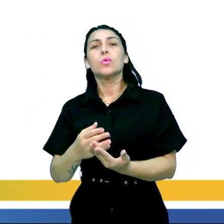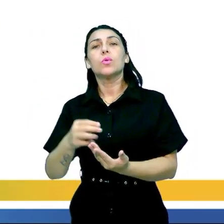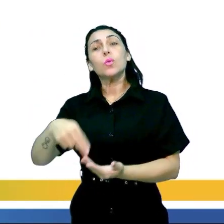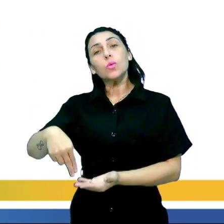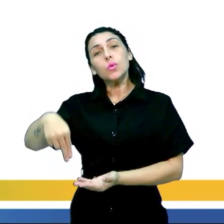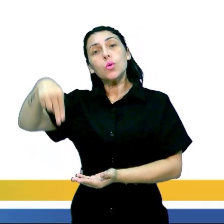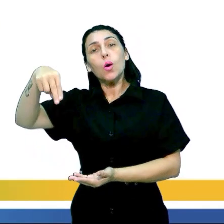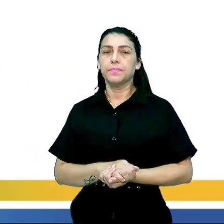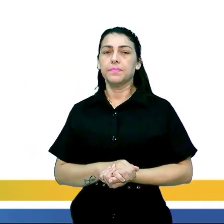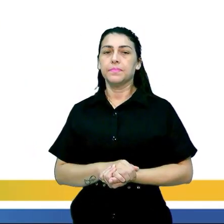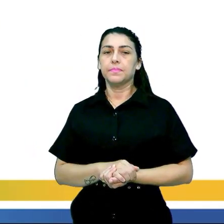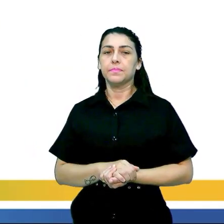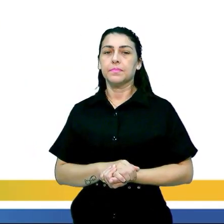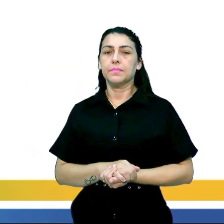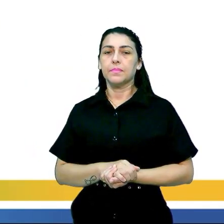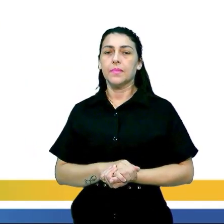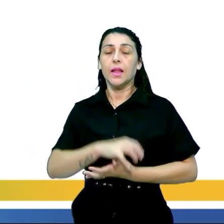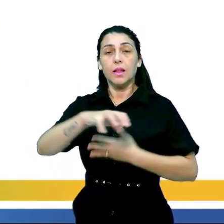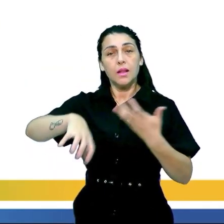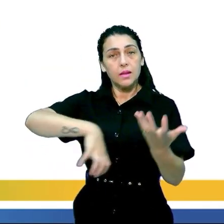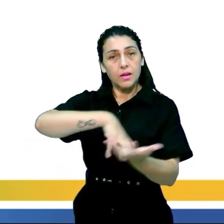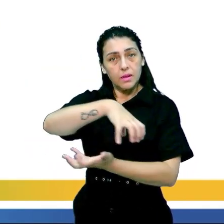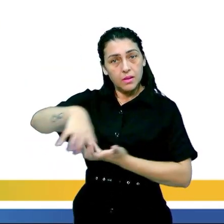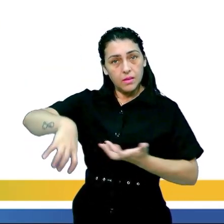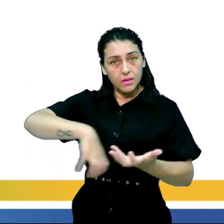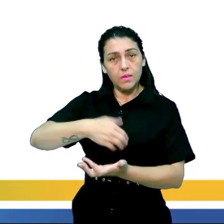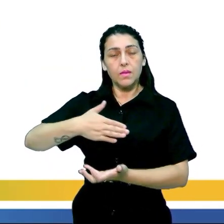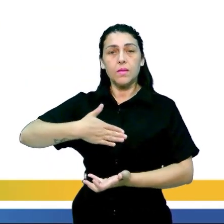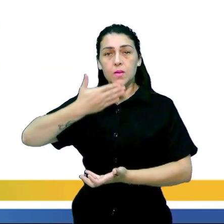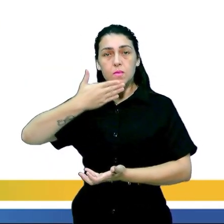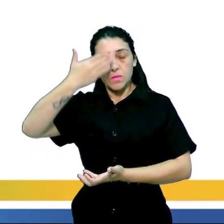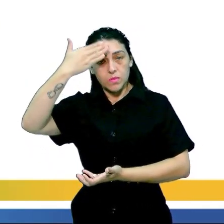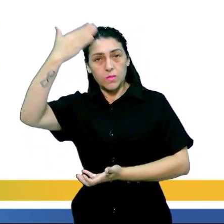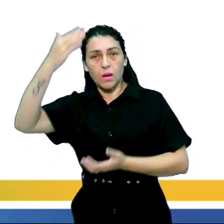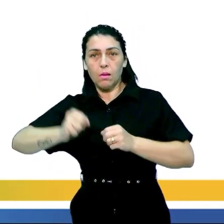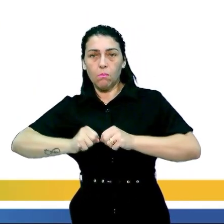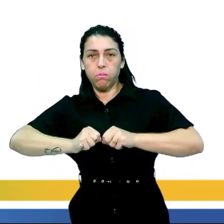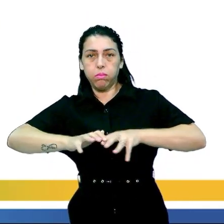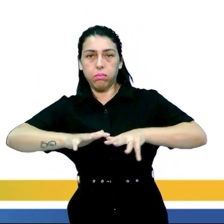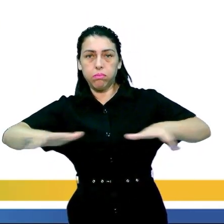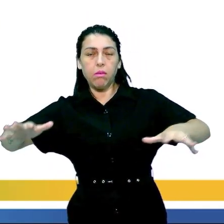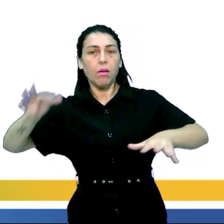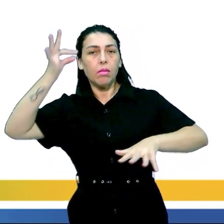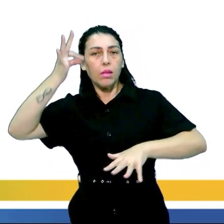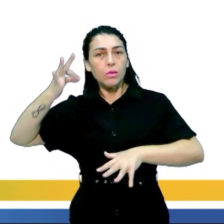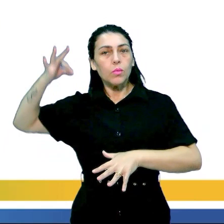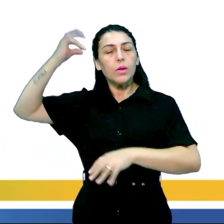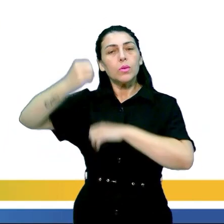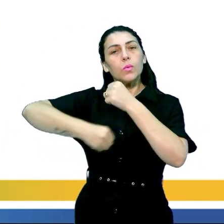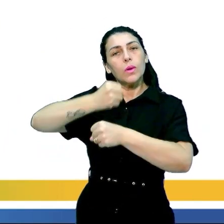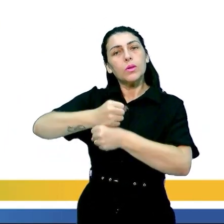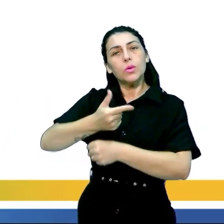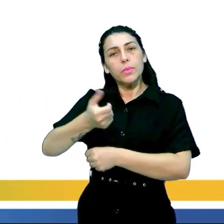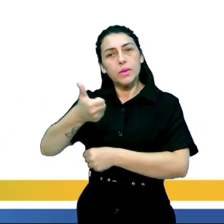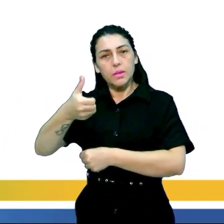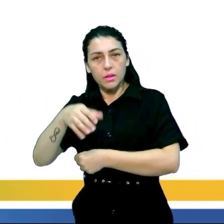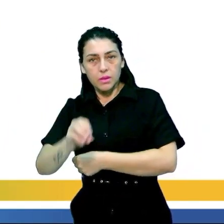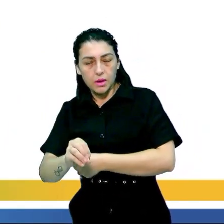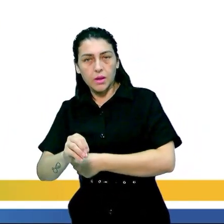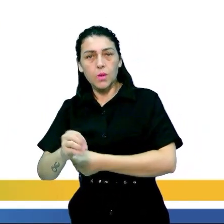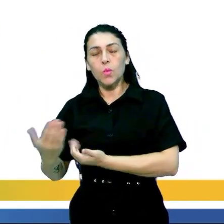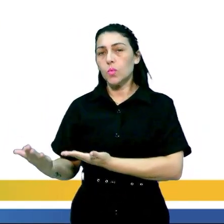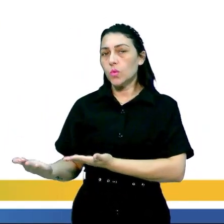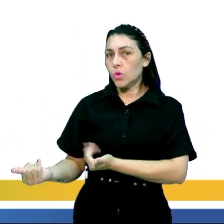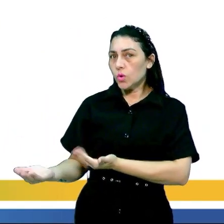norte da África. As manifestações da Primavera Árabe eclodiram na Tunísia no ano de 2010, quando